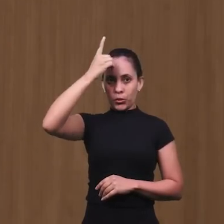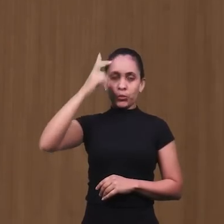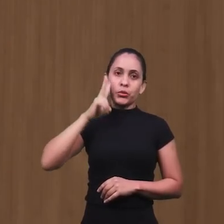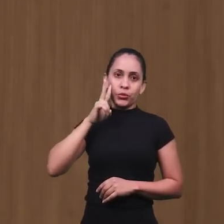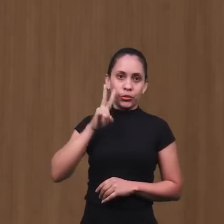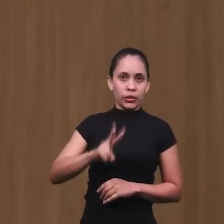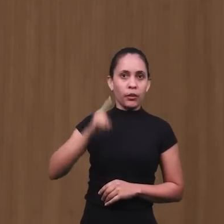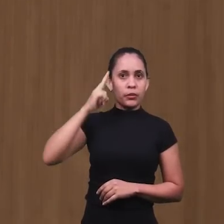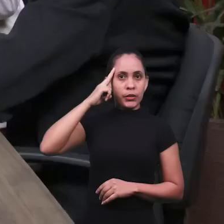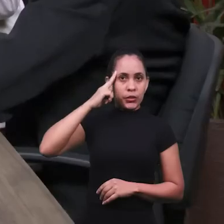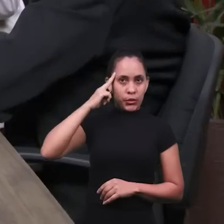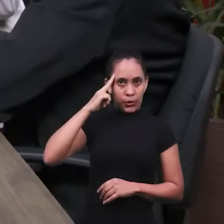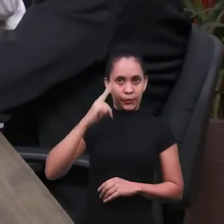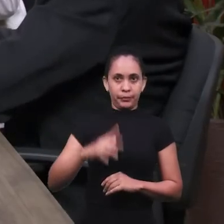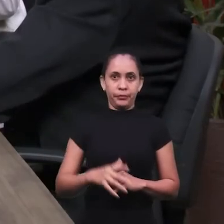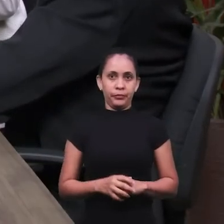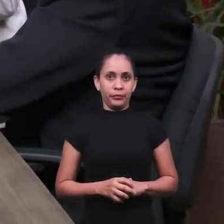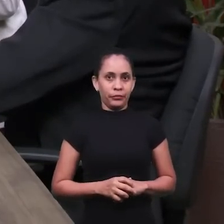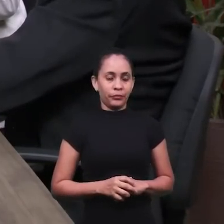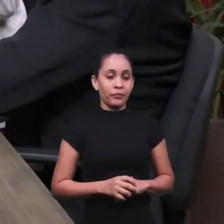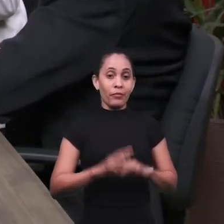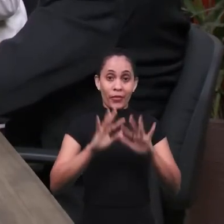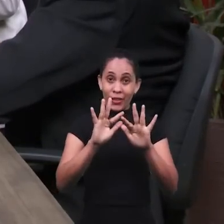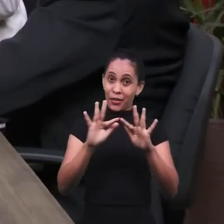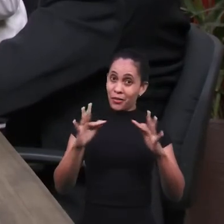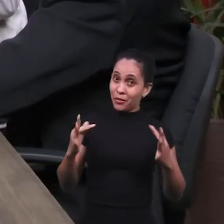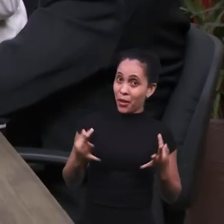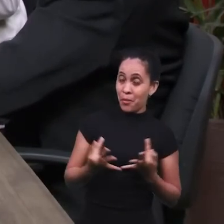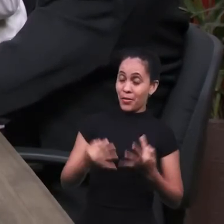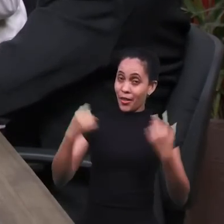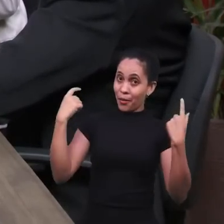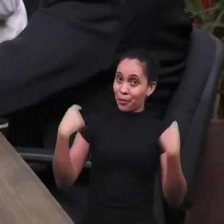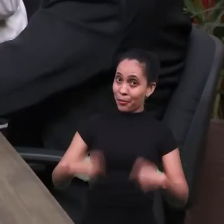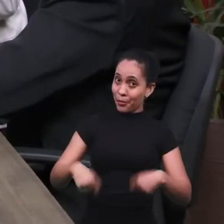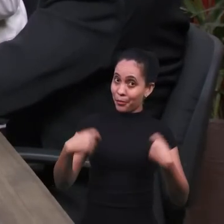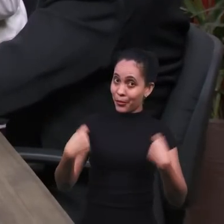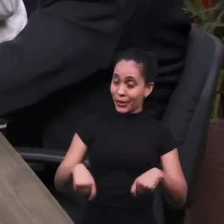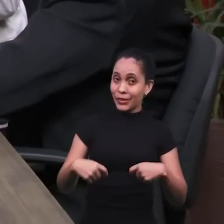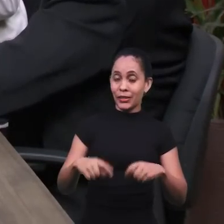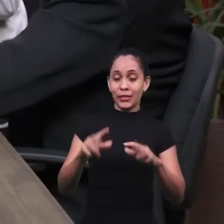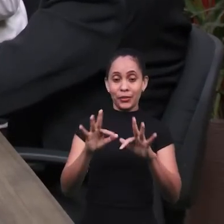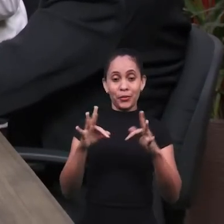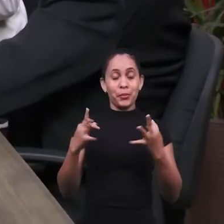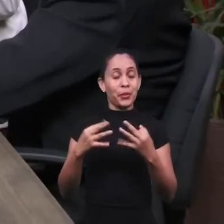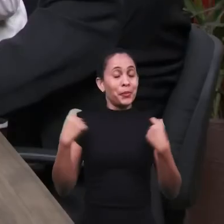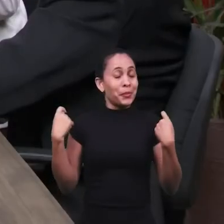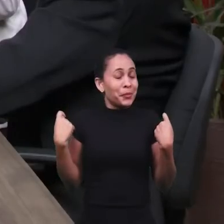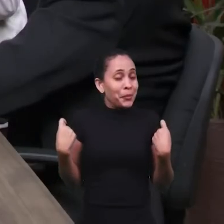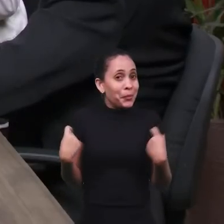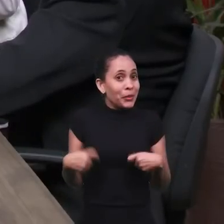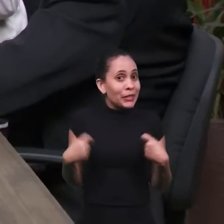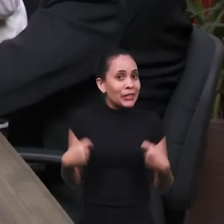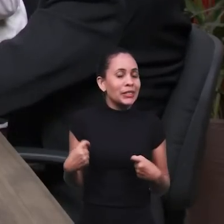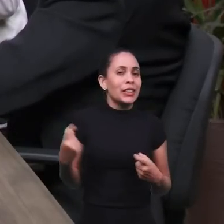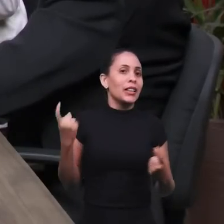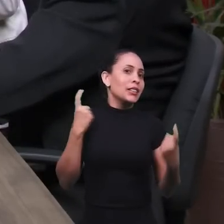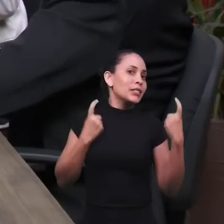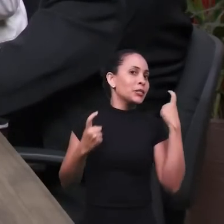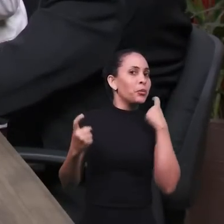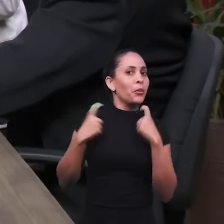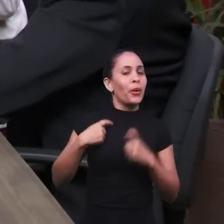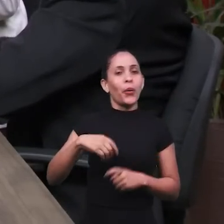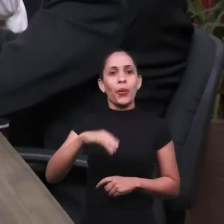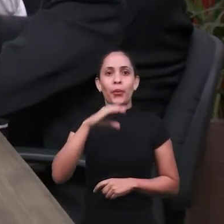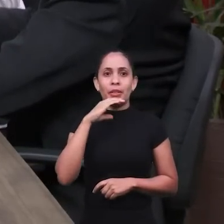visões e de sonhos. Então, a família, ela precisa, de fato, se preocupar muito com